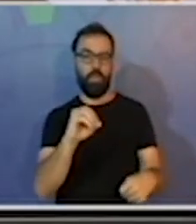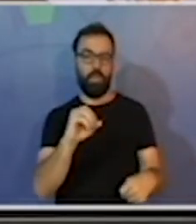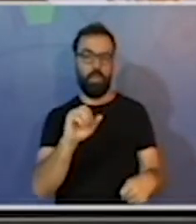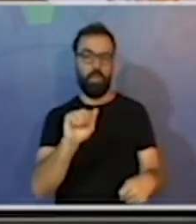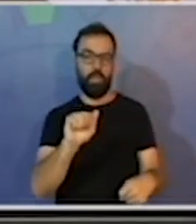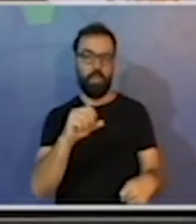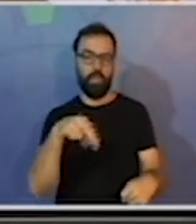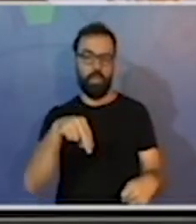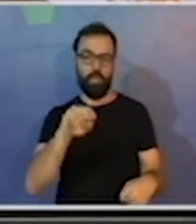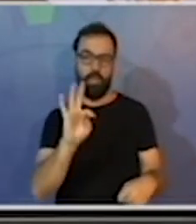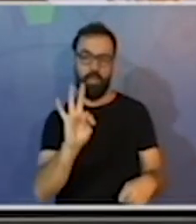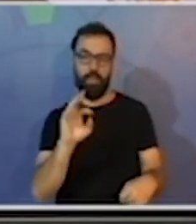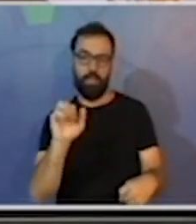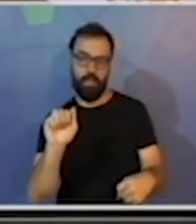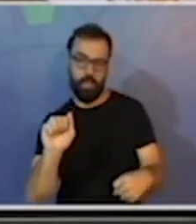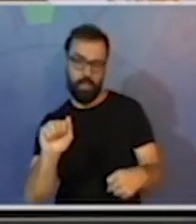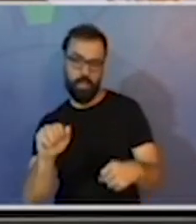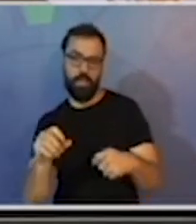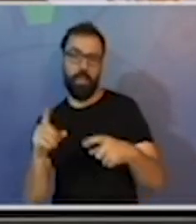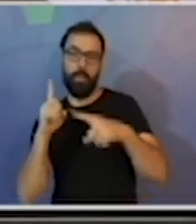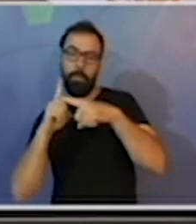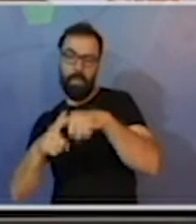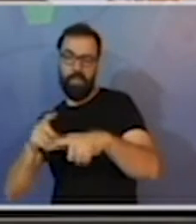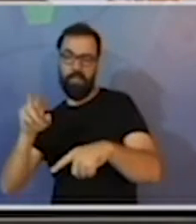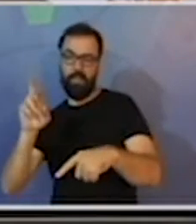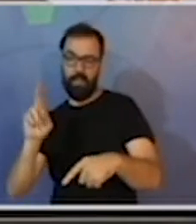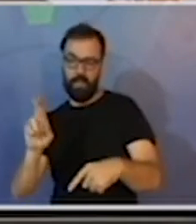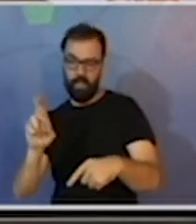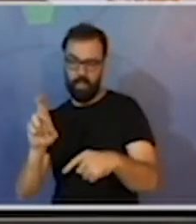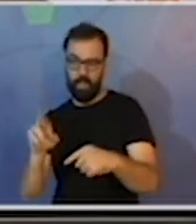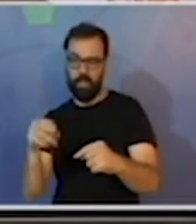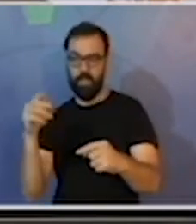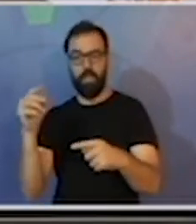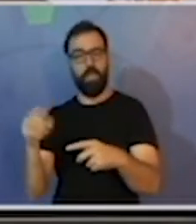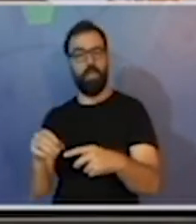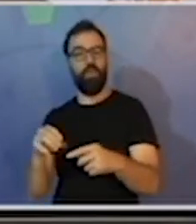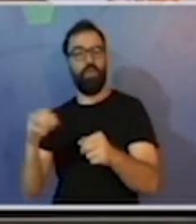mas o erre só temos o partir